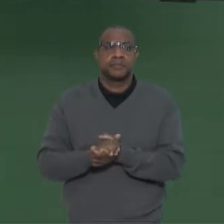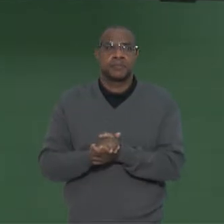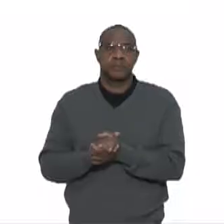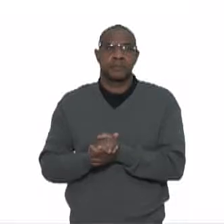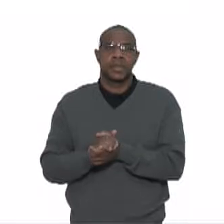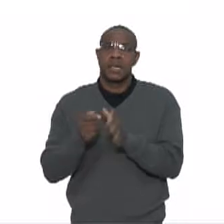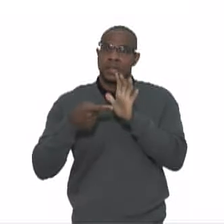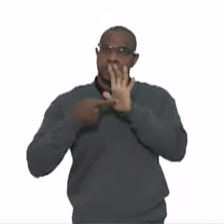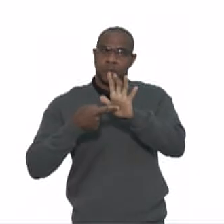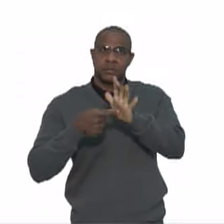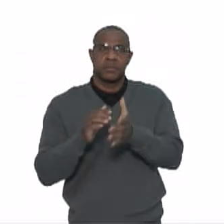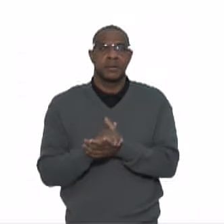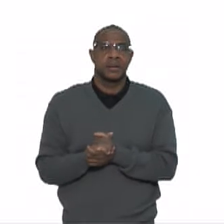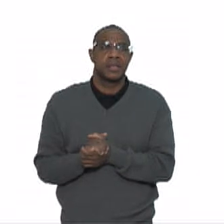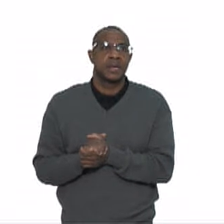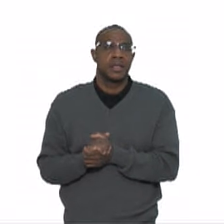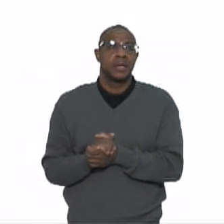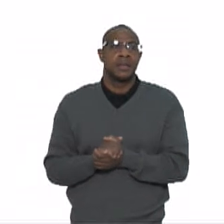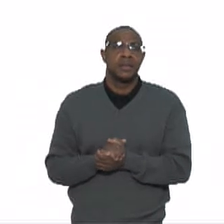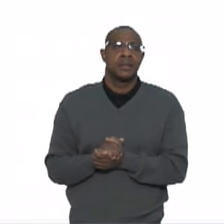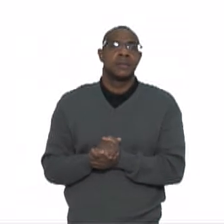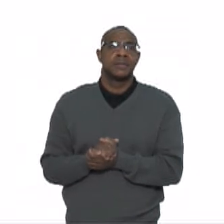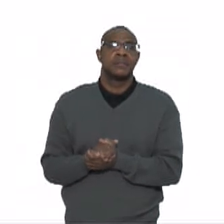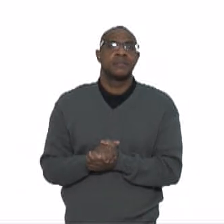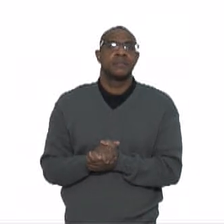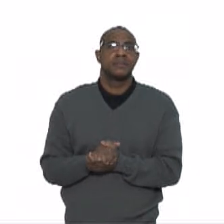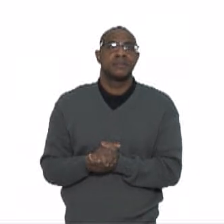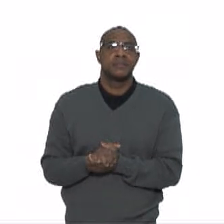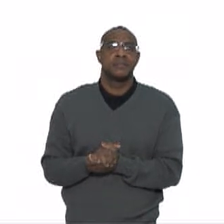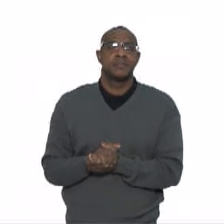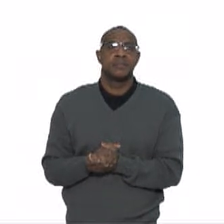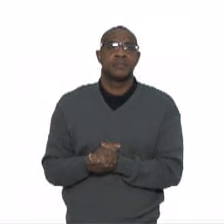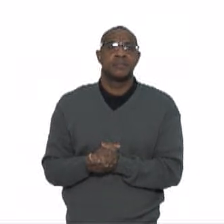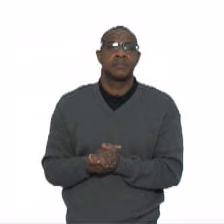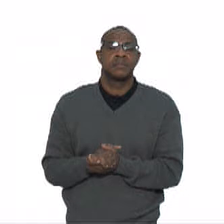Assembleia General de Nações Unidas, em 2013,